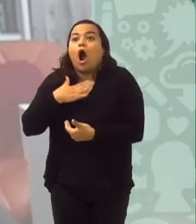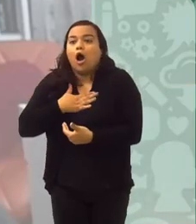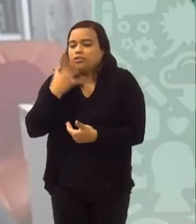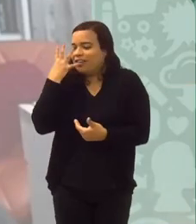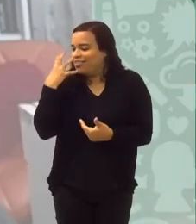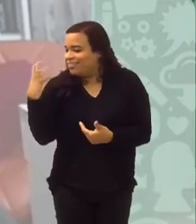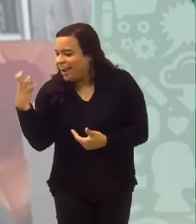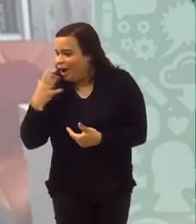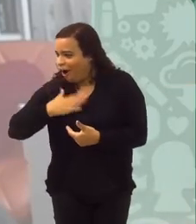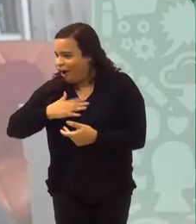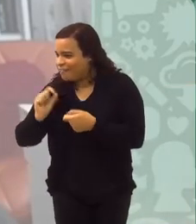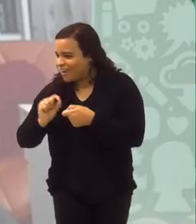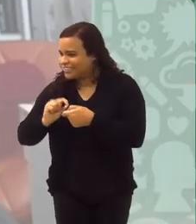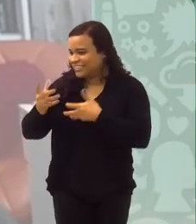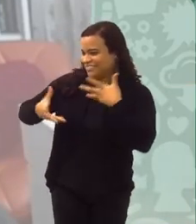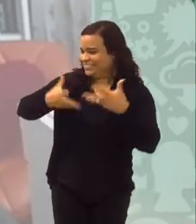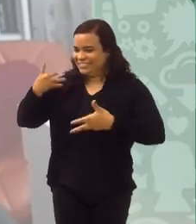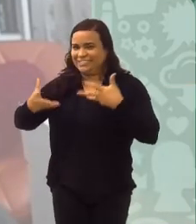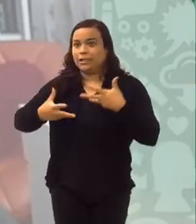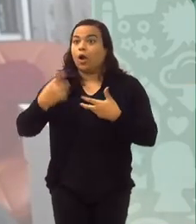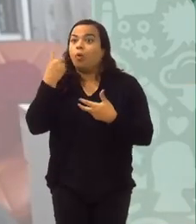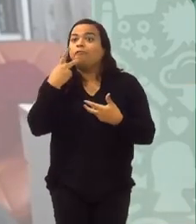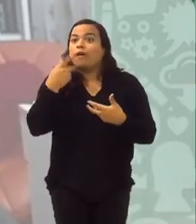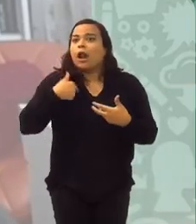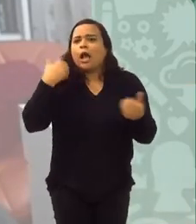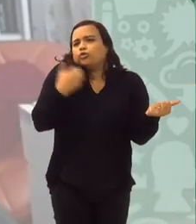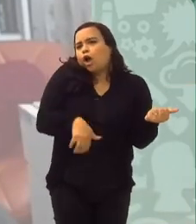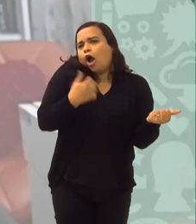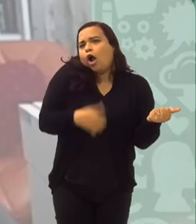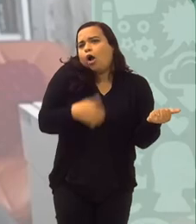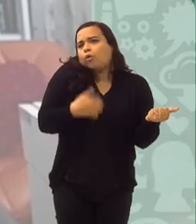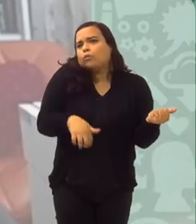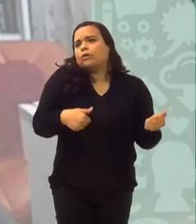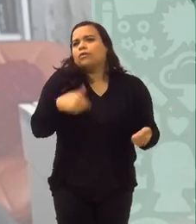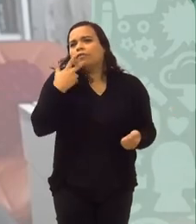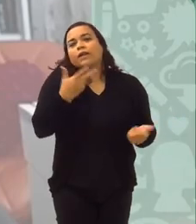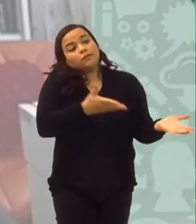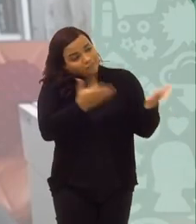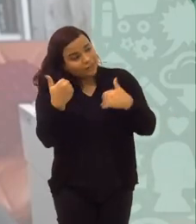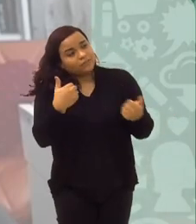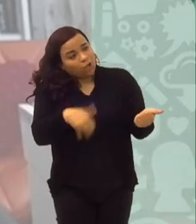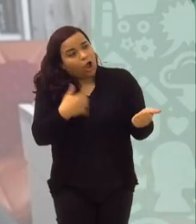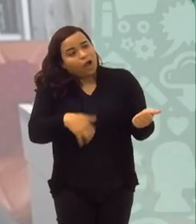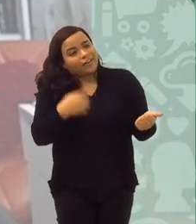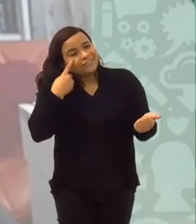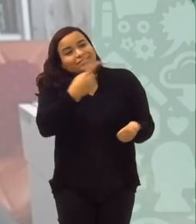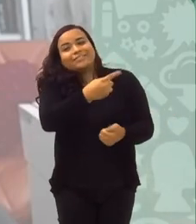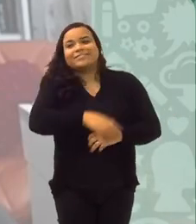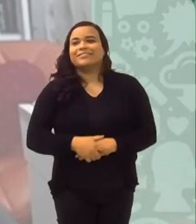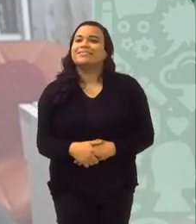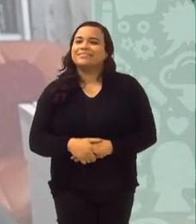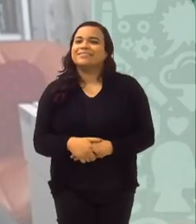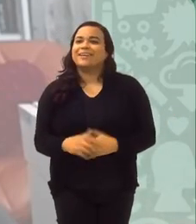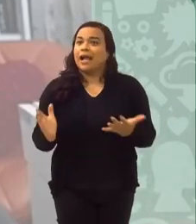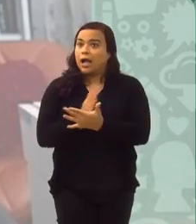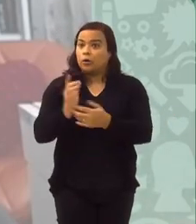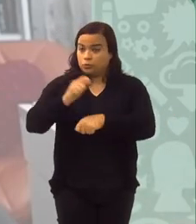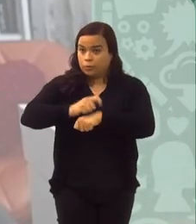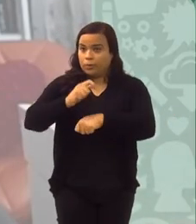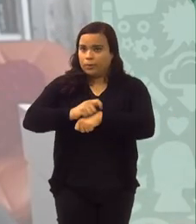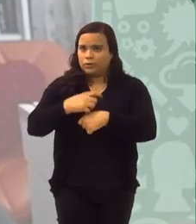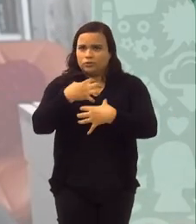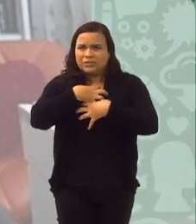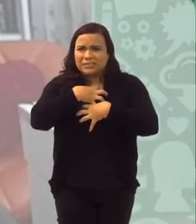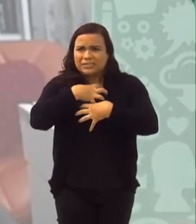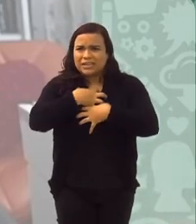você gosta de fazer? Aí tinha um, eu toco violão. Ótimo, então vamos aproveitar que você toca violão. E nos momentos em que você